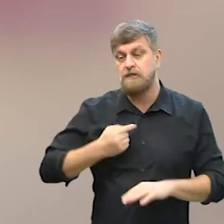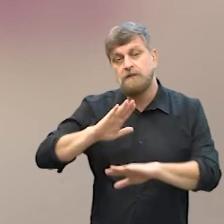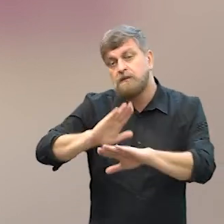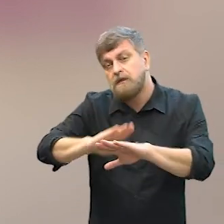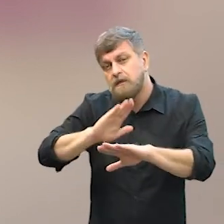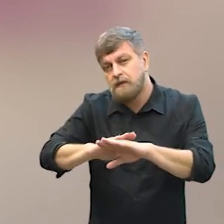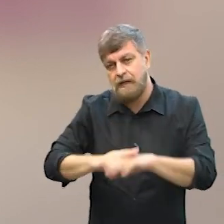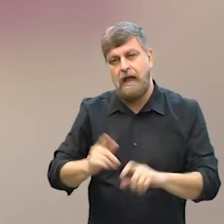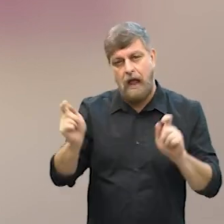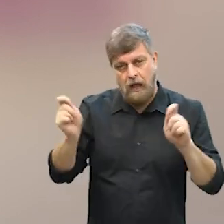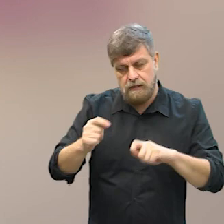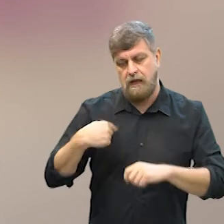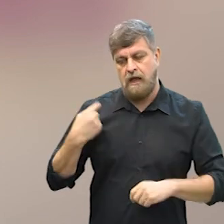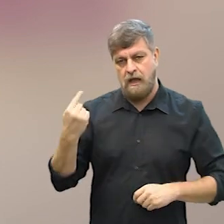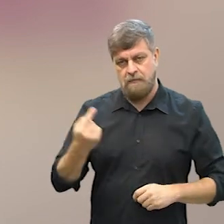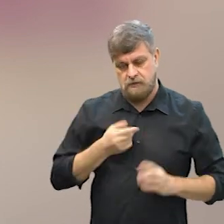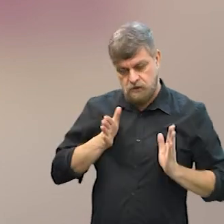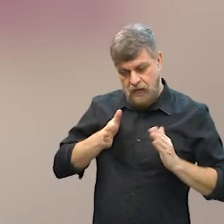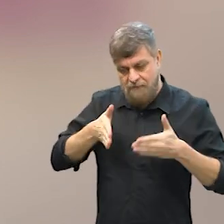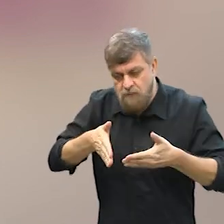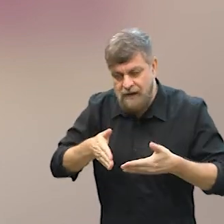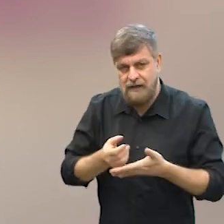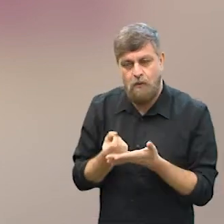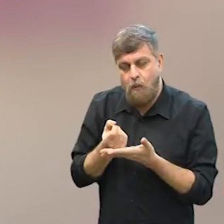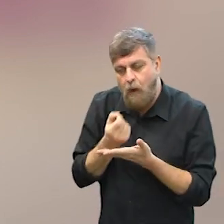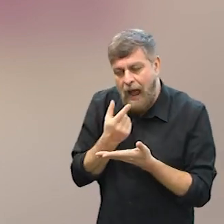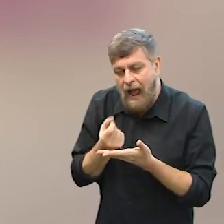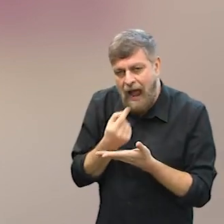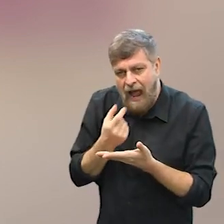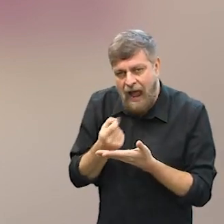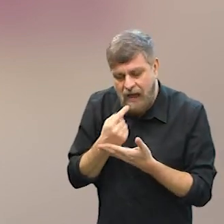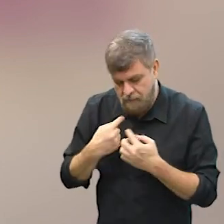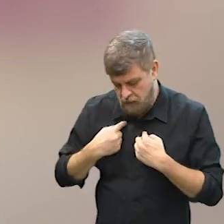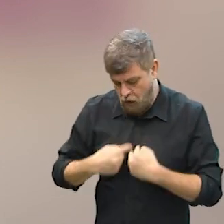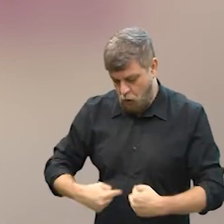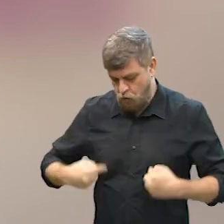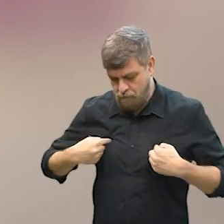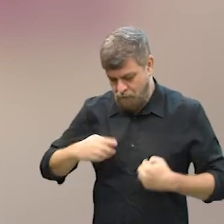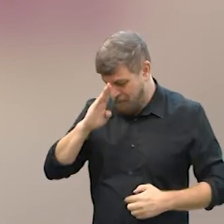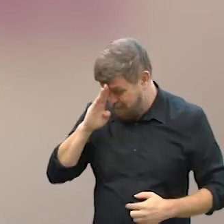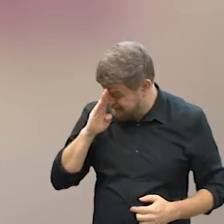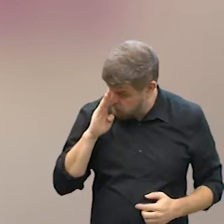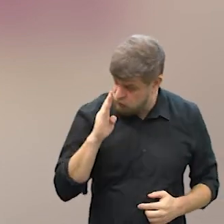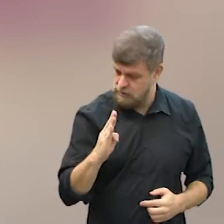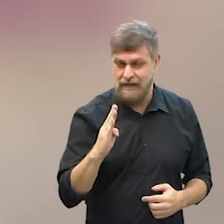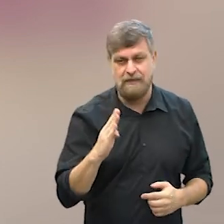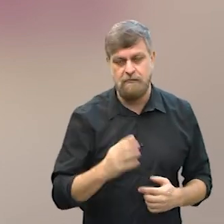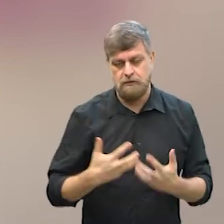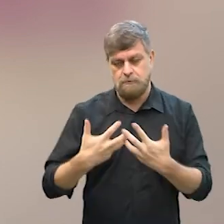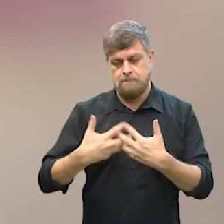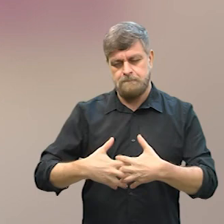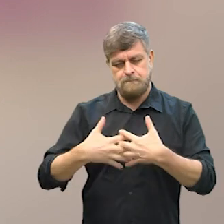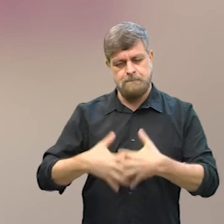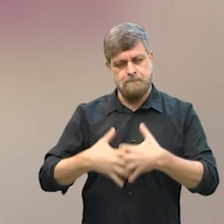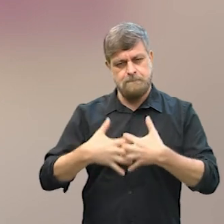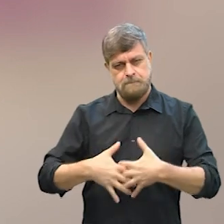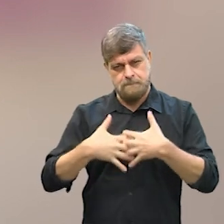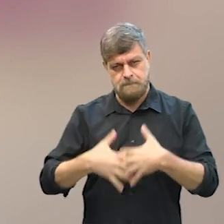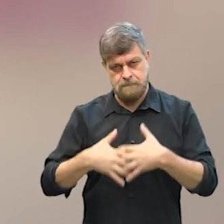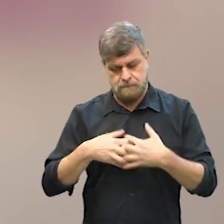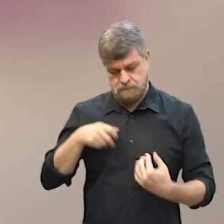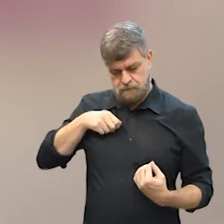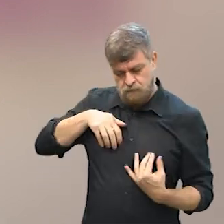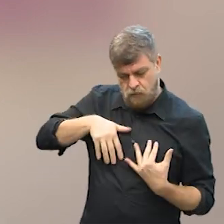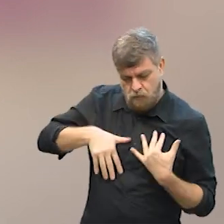sim é possível nós tratarmos com medicamentos que agem diretamente nos pulmões, que agem